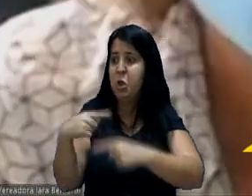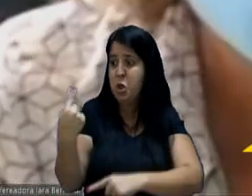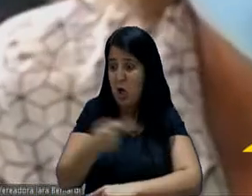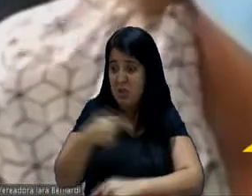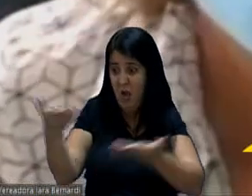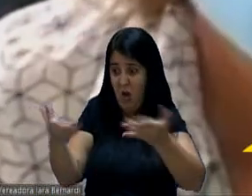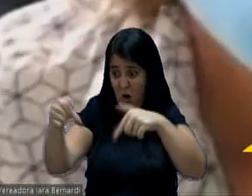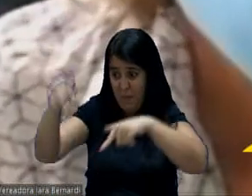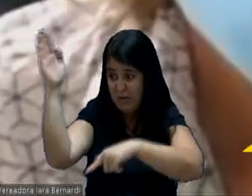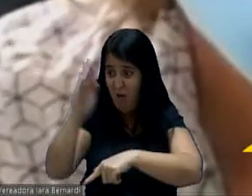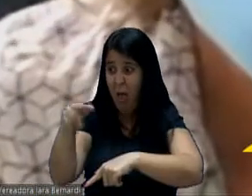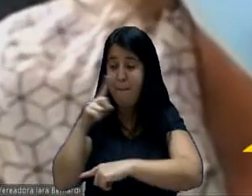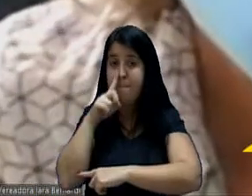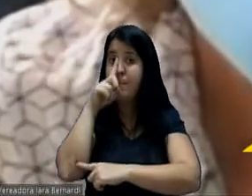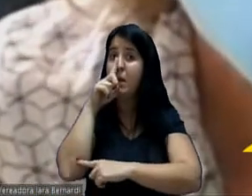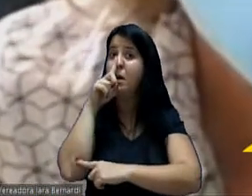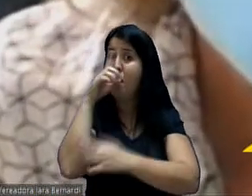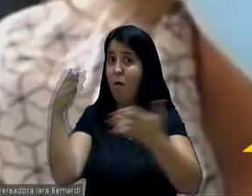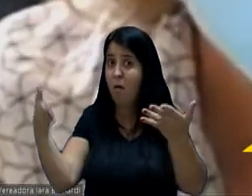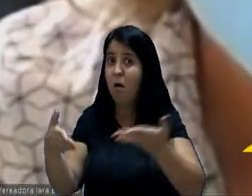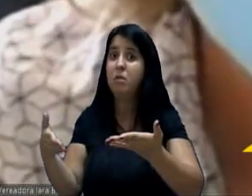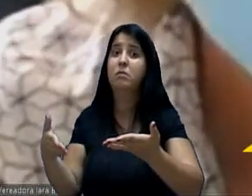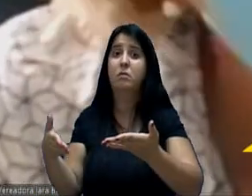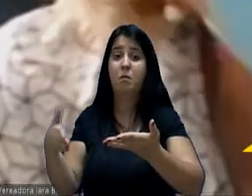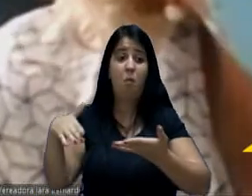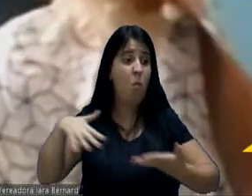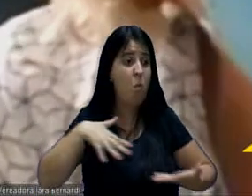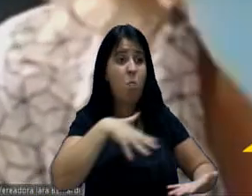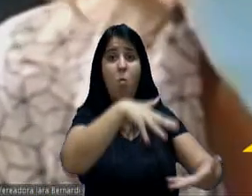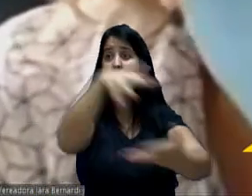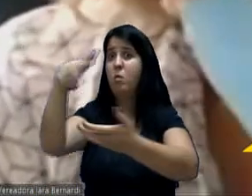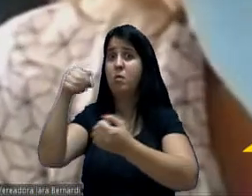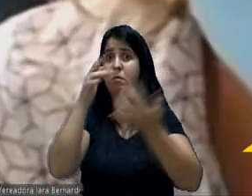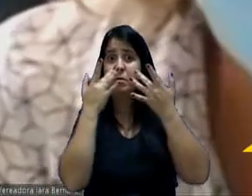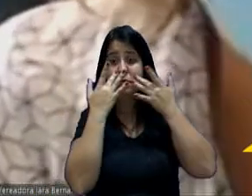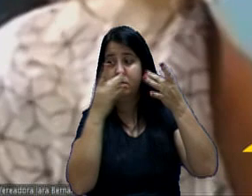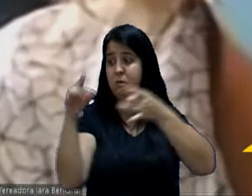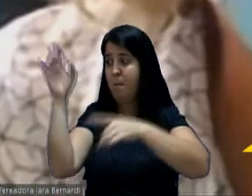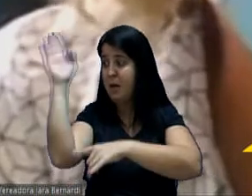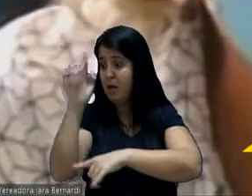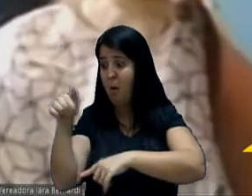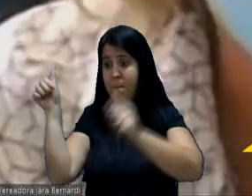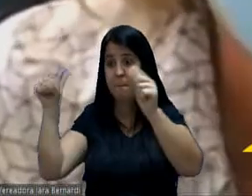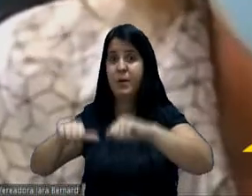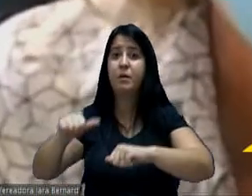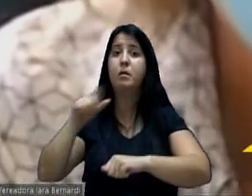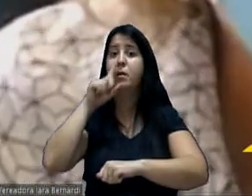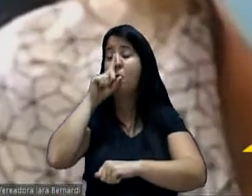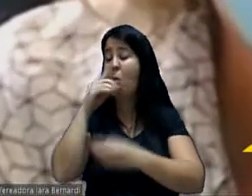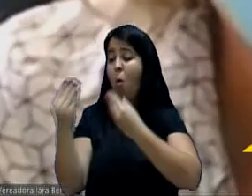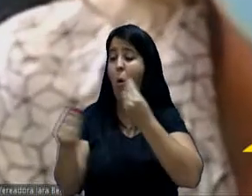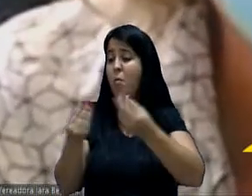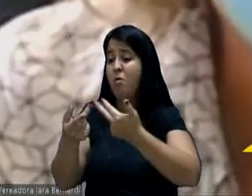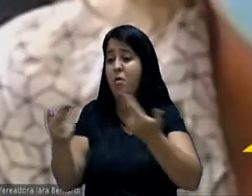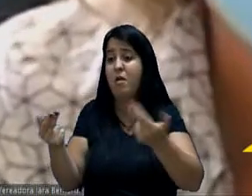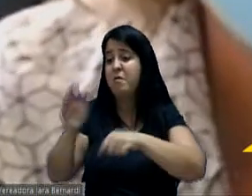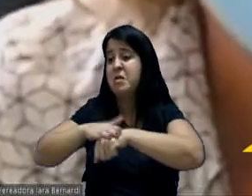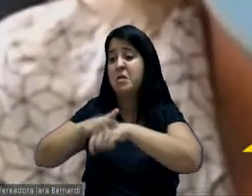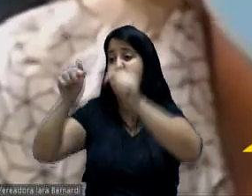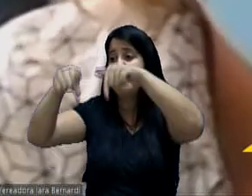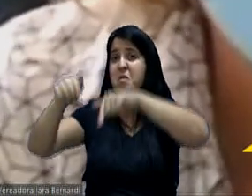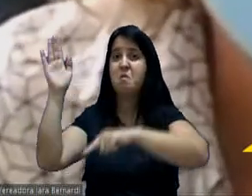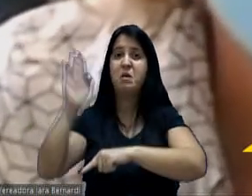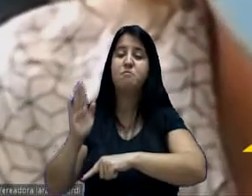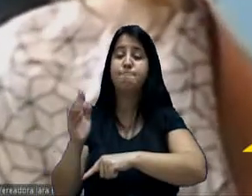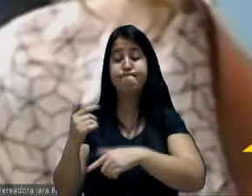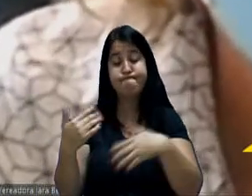inteiro, pela maneira como as coisas estão sendo tratadas no Brasil. Então, eu concordo também